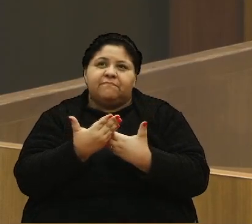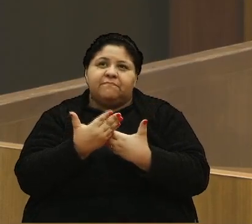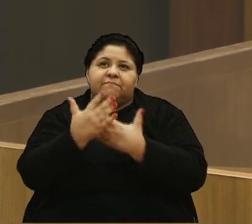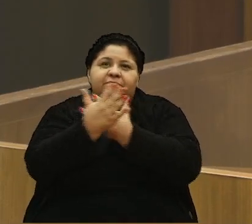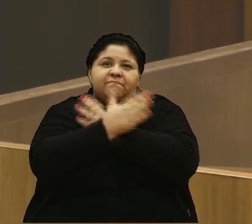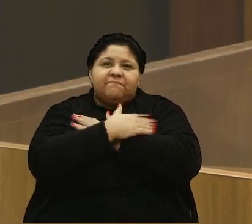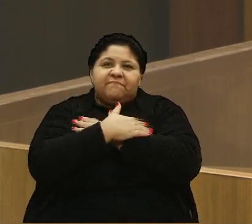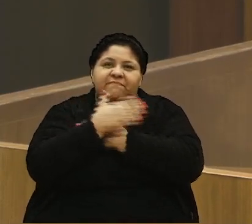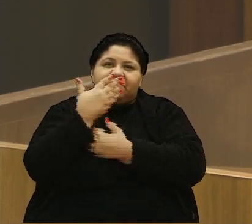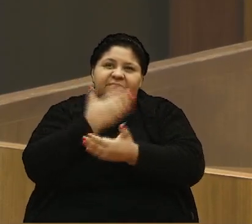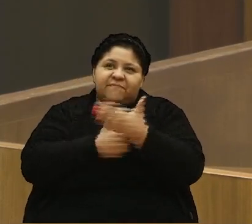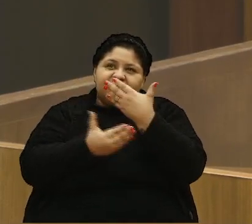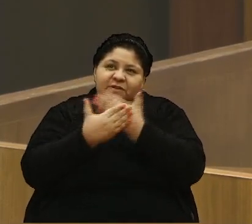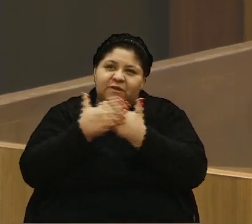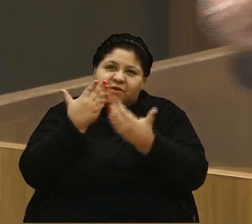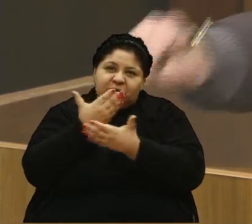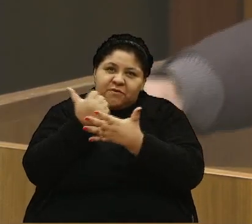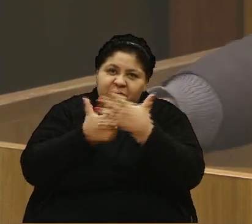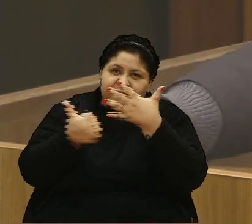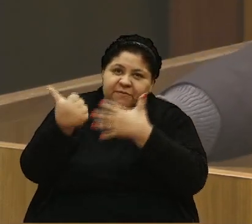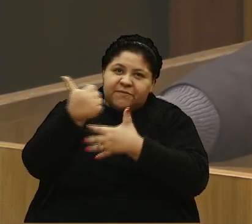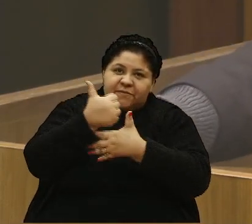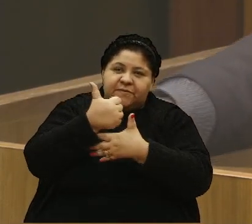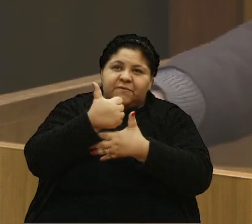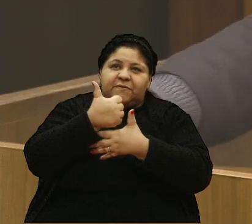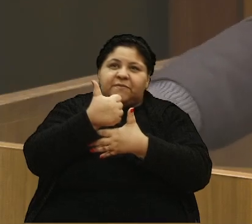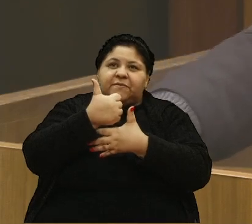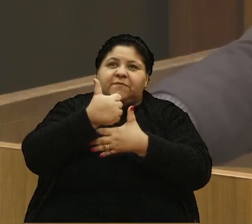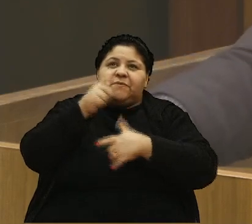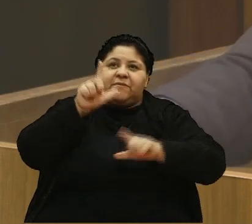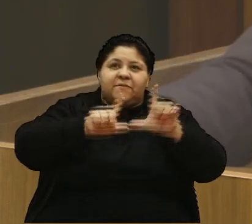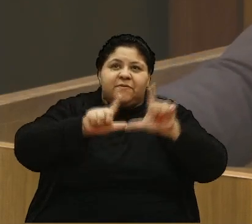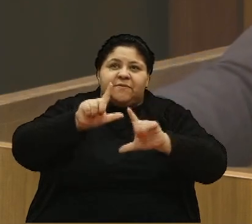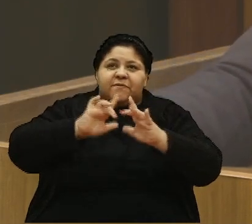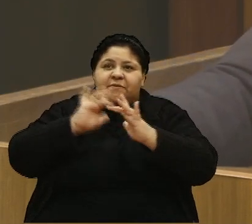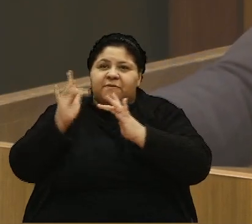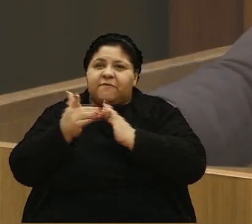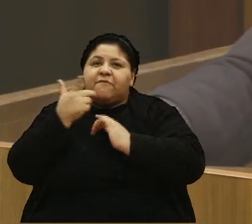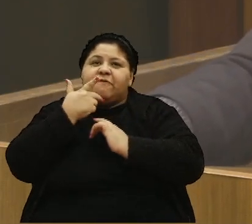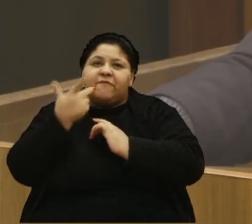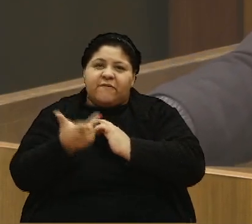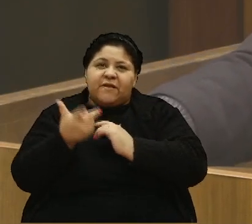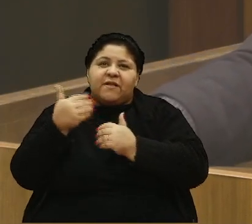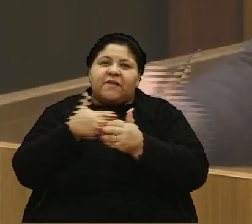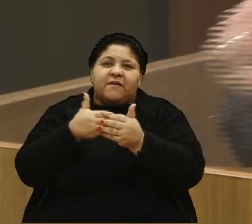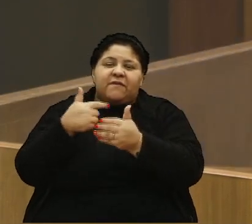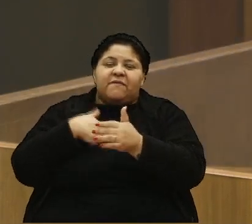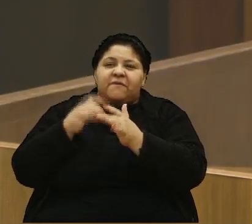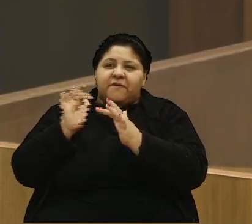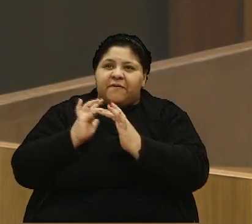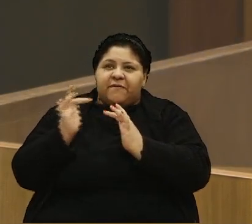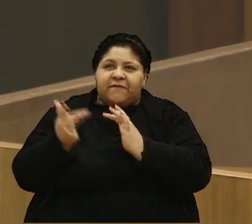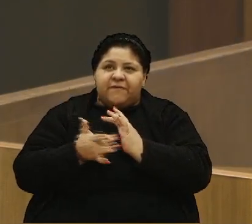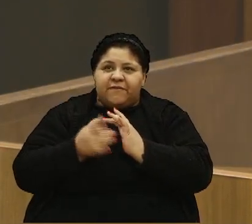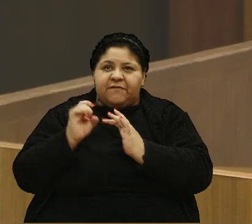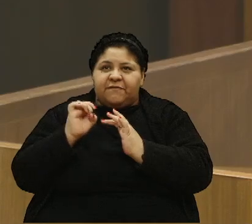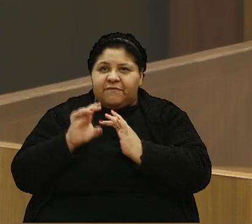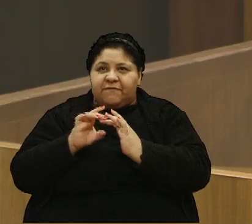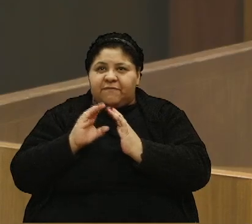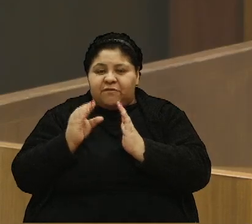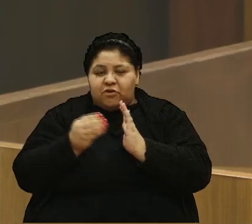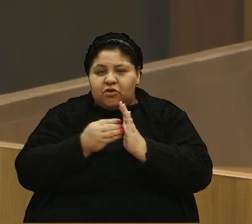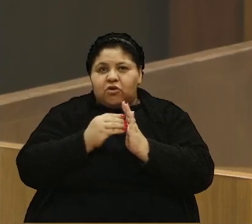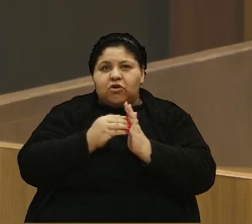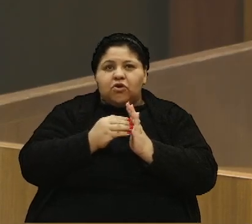forte abraço a todos que nos prestigiam aí pela TV Câmara e demais redes sociais. E friso, acompanhe aí minhas redes sociais, é só ir lá colocar Juliano